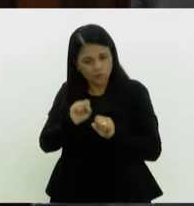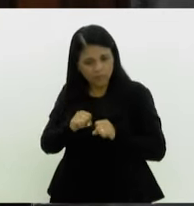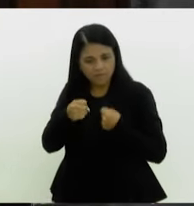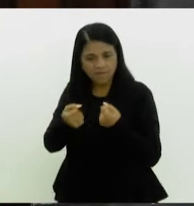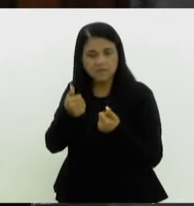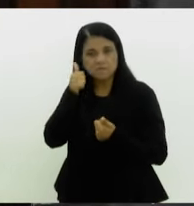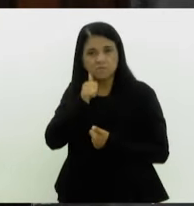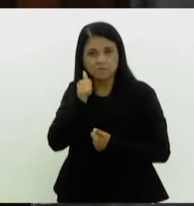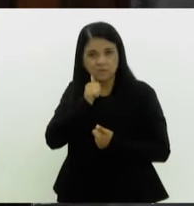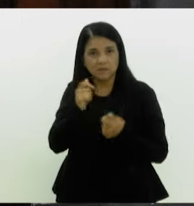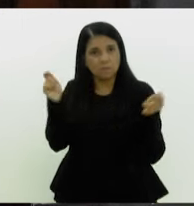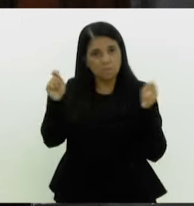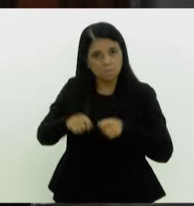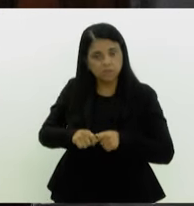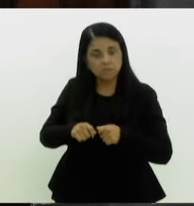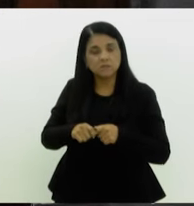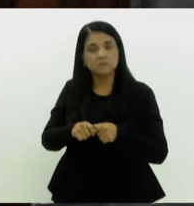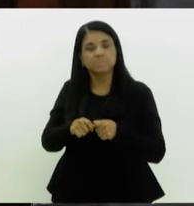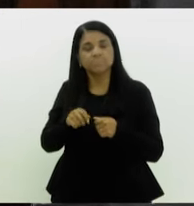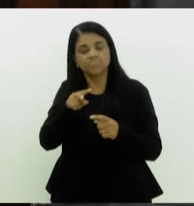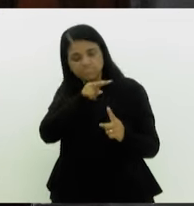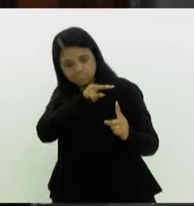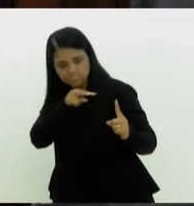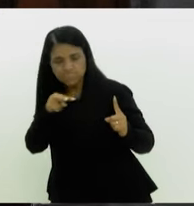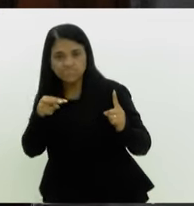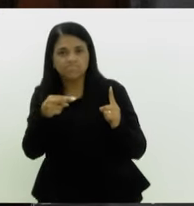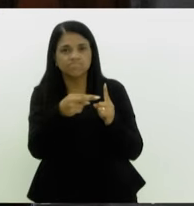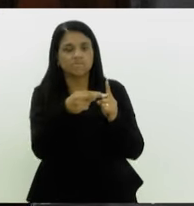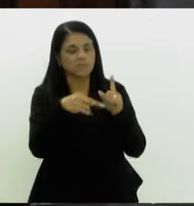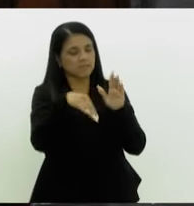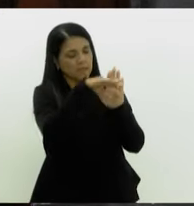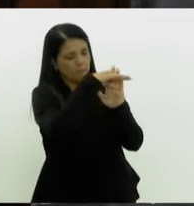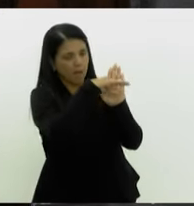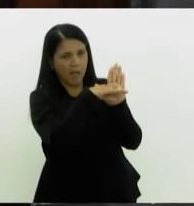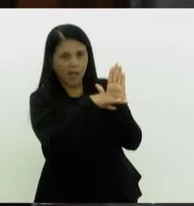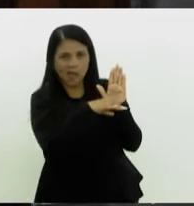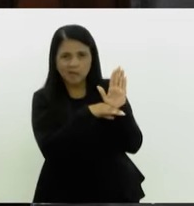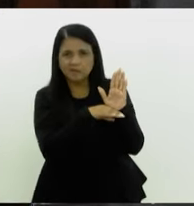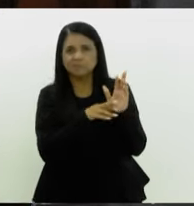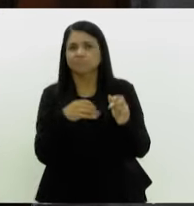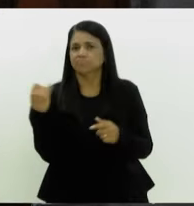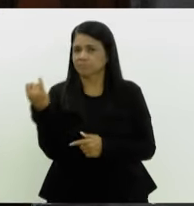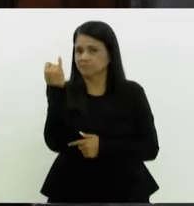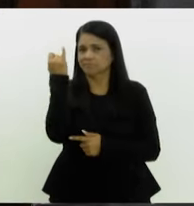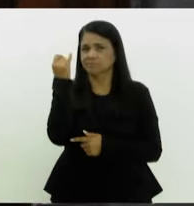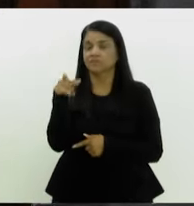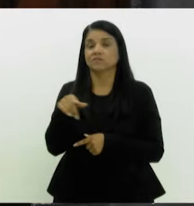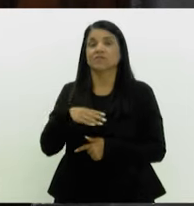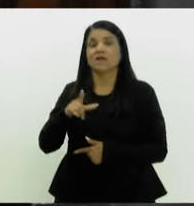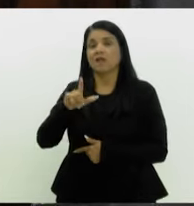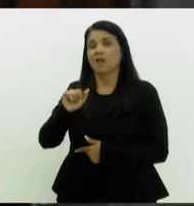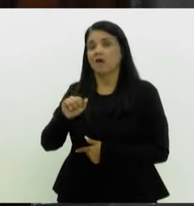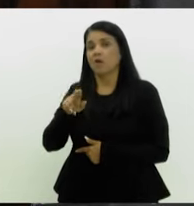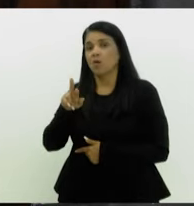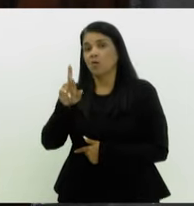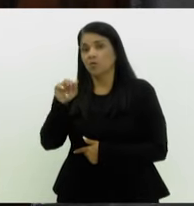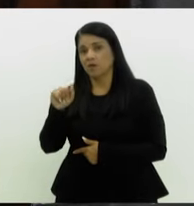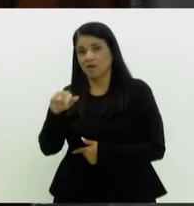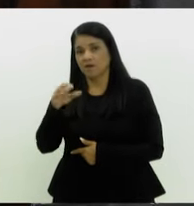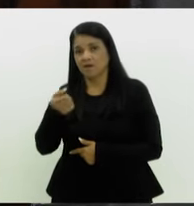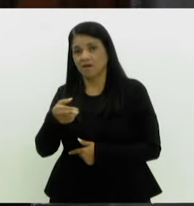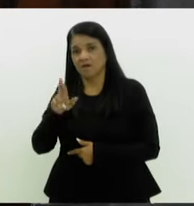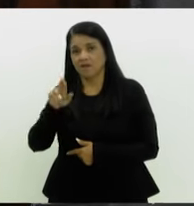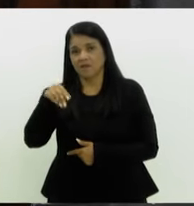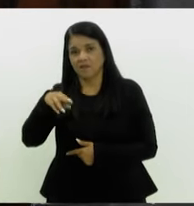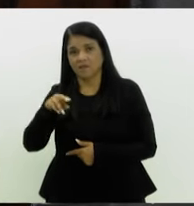mulher possa est ali olhando para essa pauta tão necessária Laura Carneiro essa mulher que é